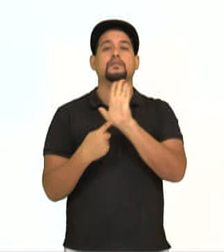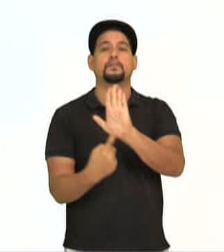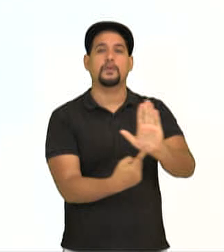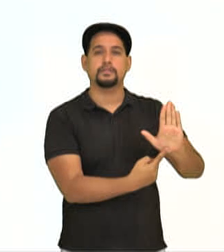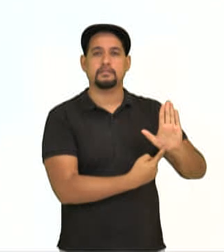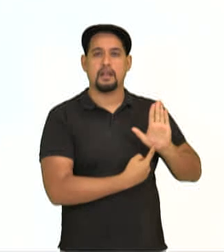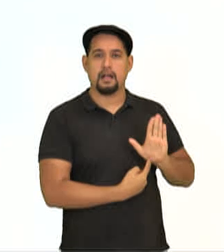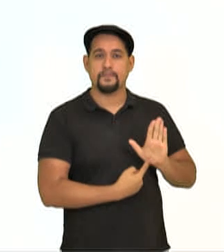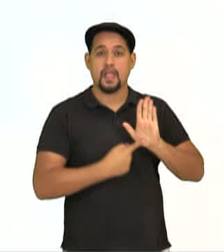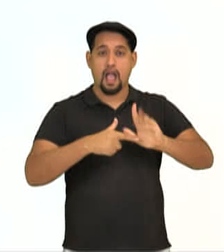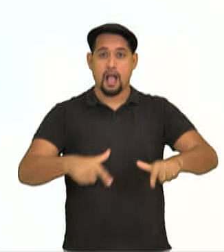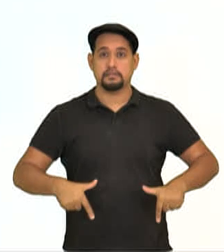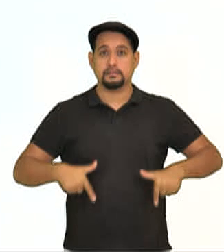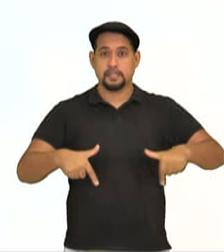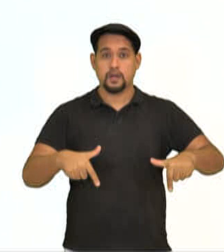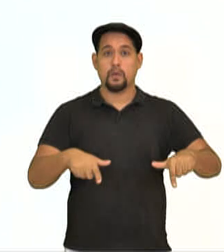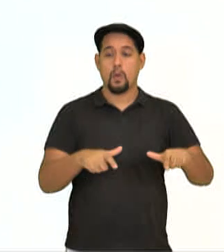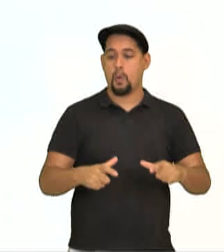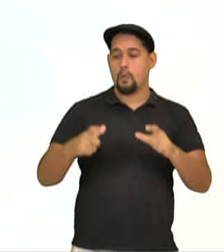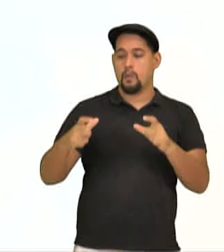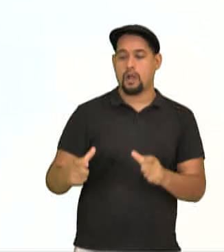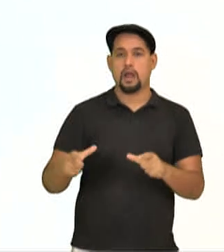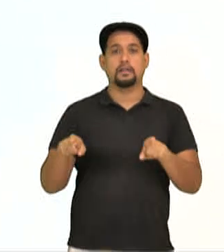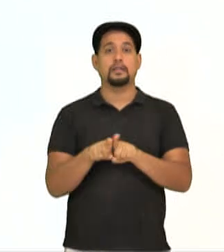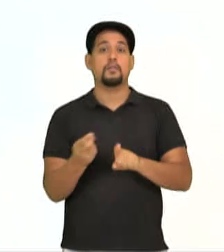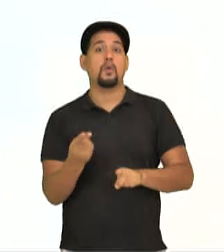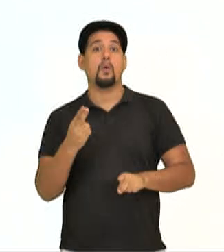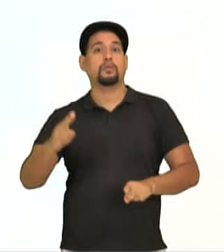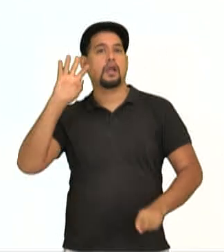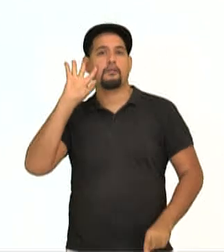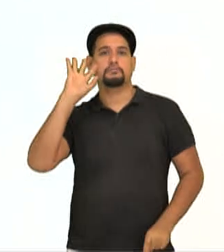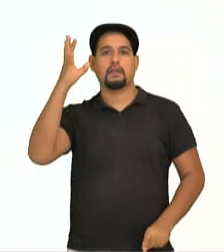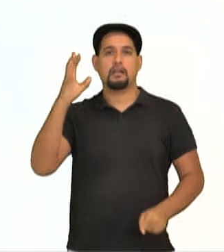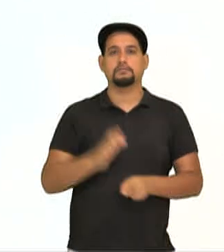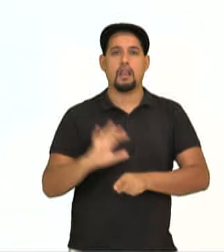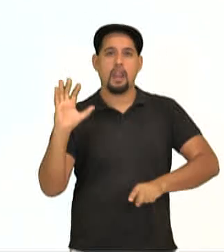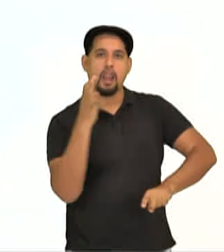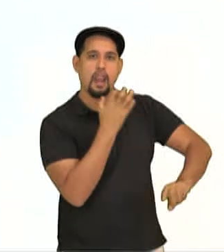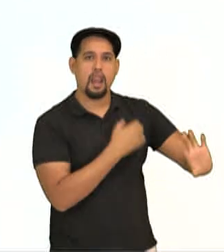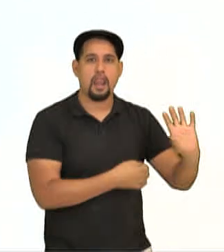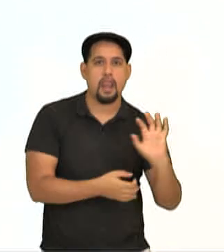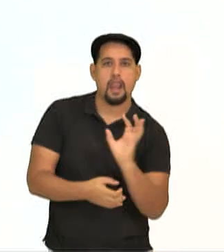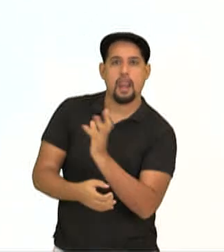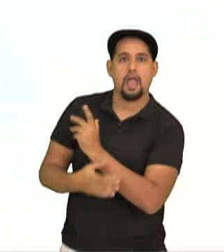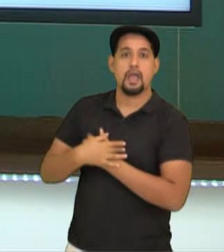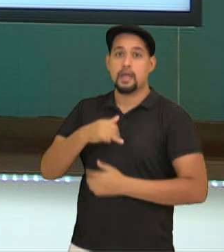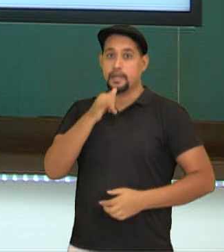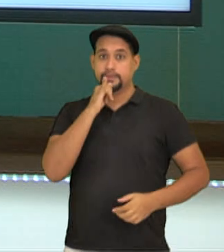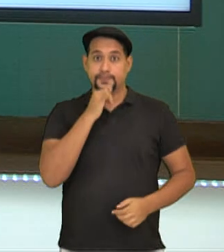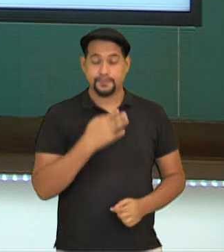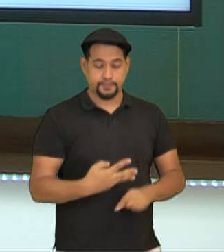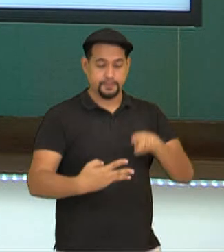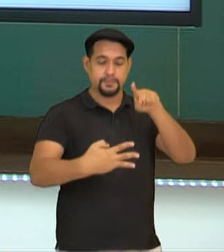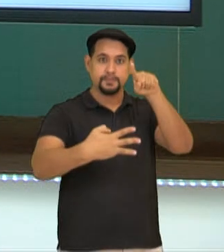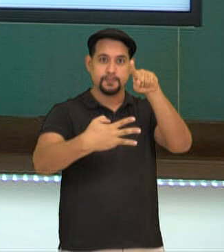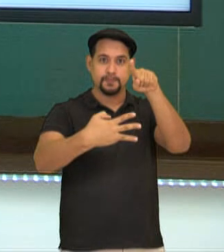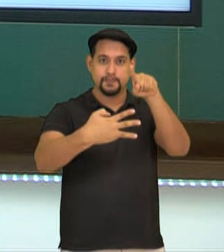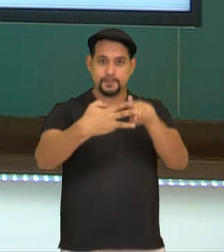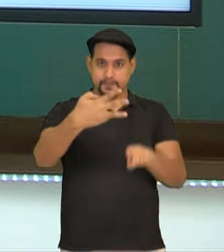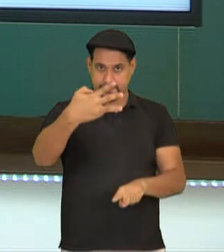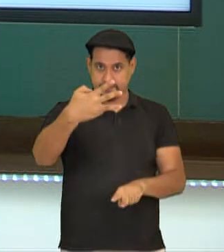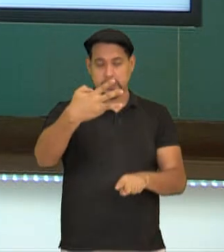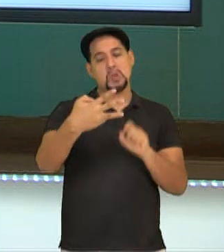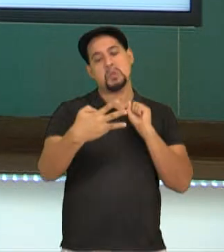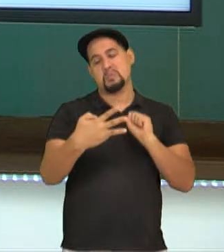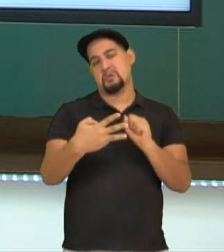indicar ação, estado ou fenômeno da natureza. Então, uma dessas três, ele